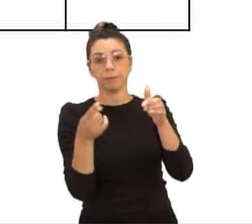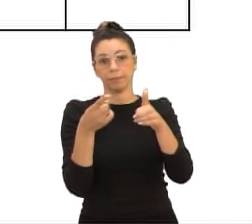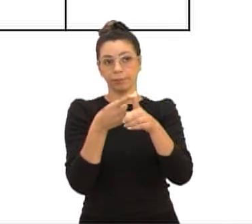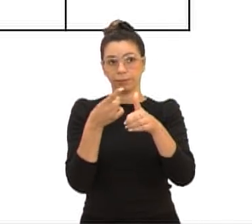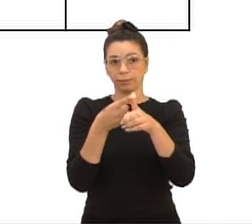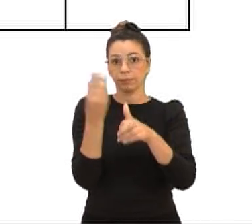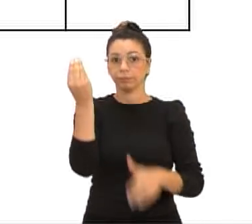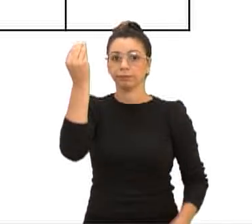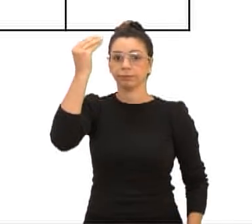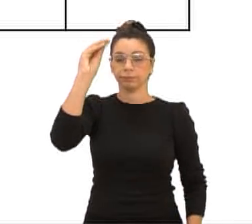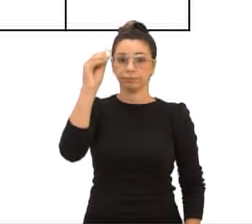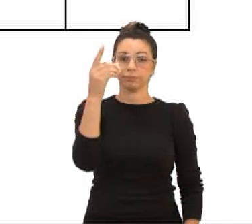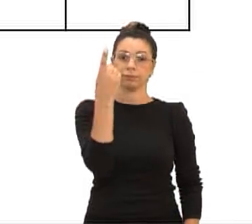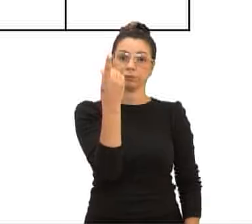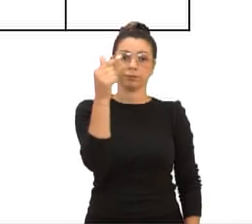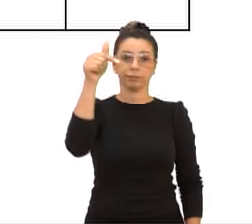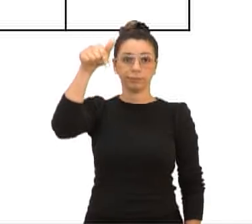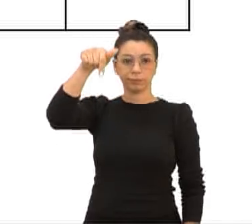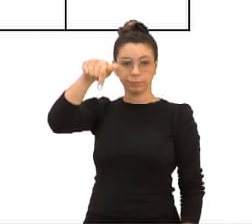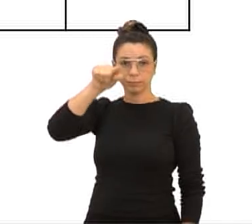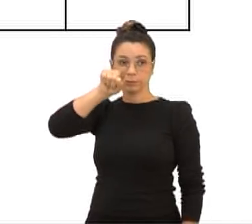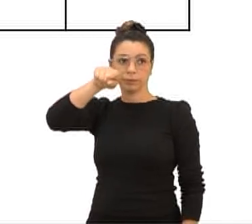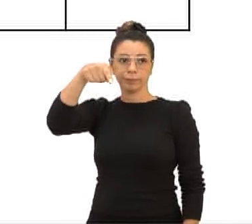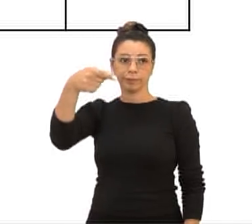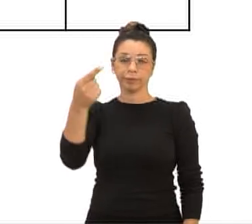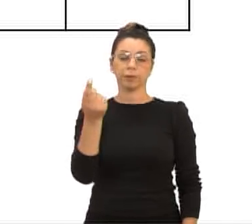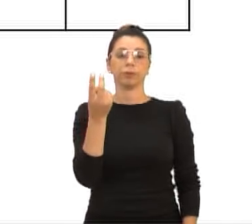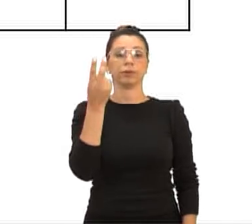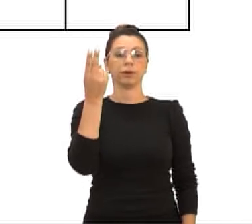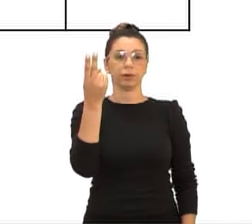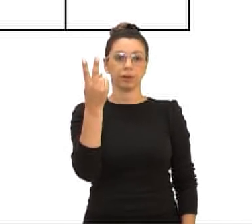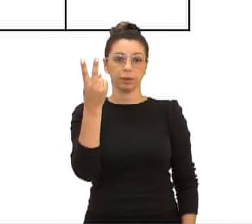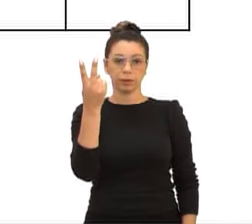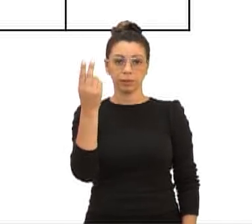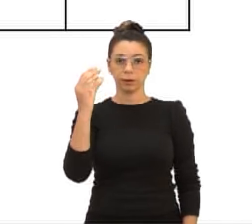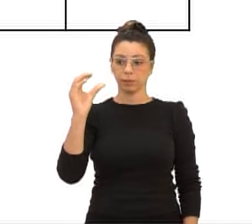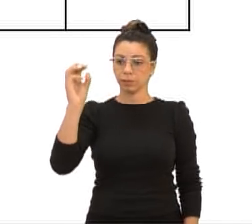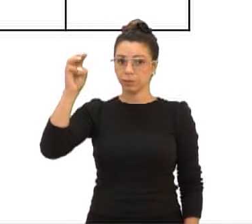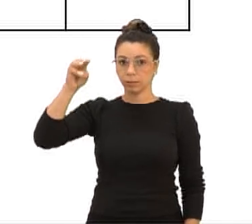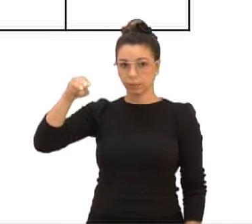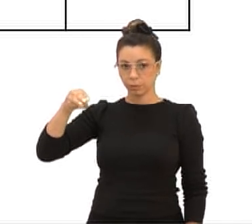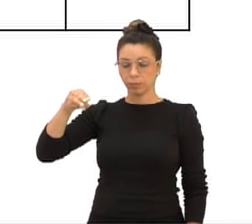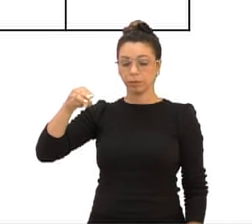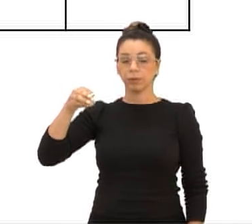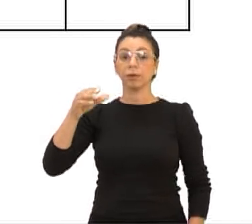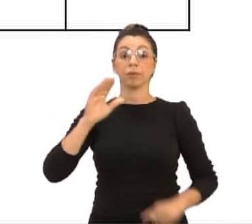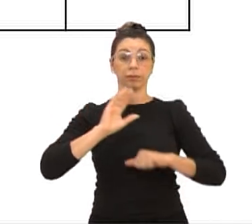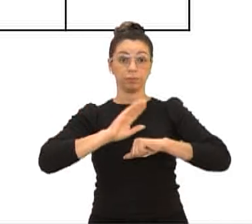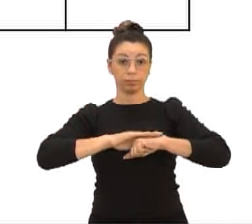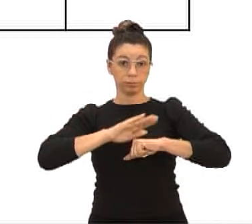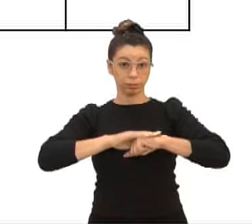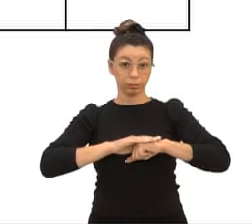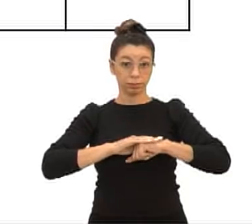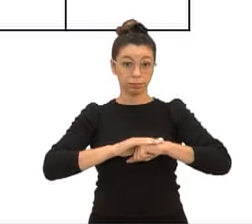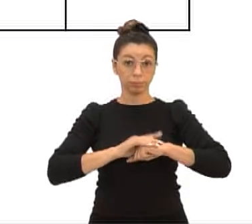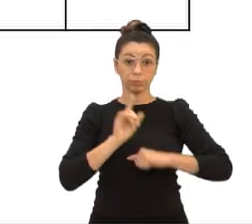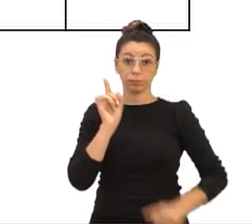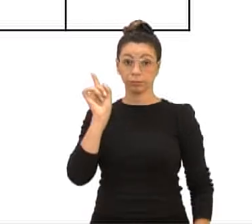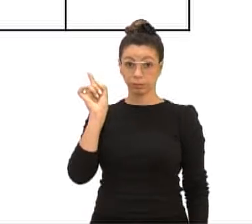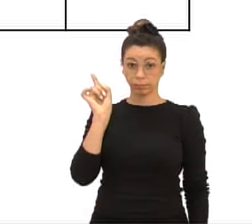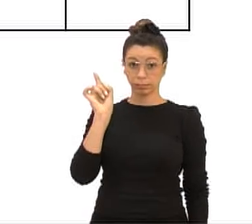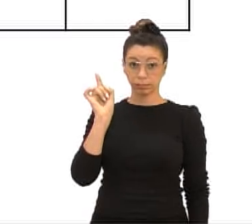medida, eu medi lá na régua, aquele pedacinho de barbante, e na minha situação, deu